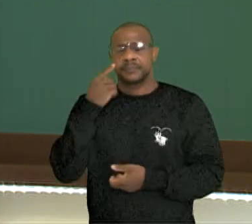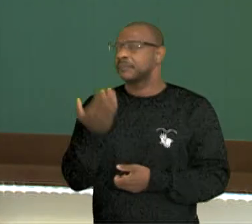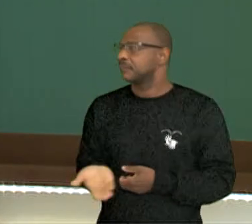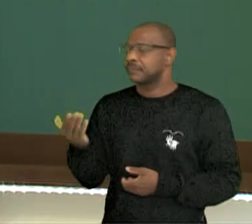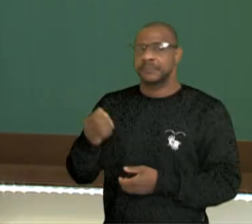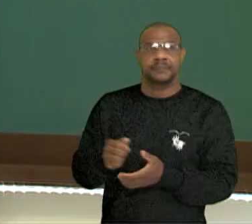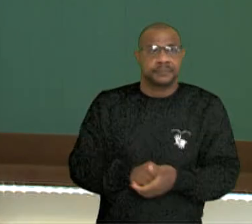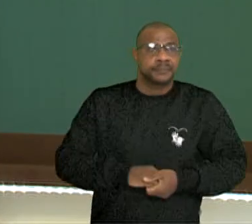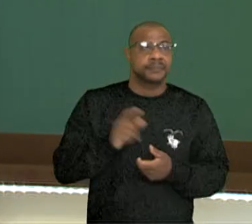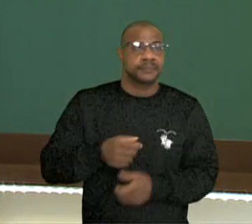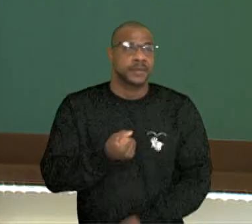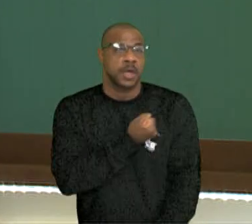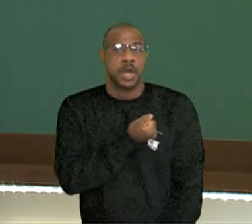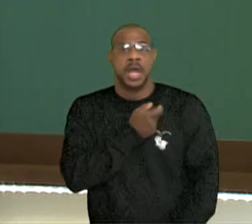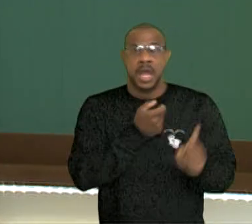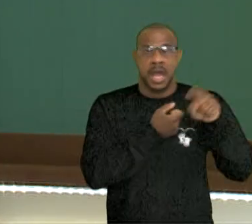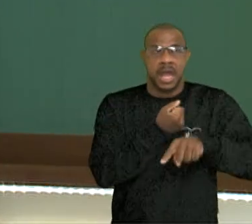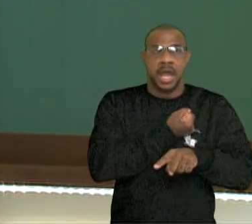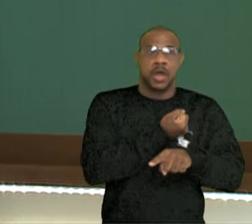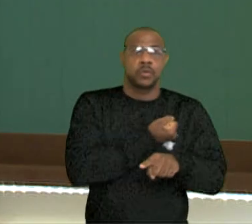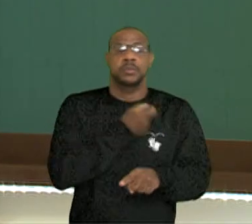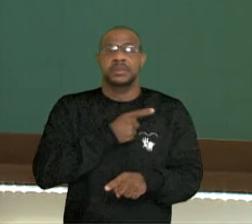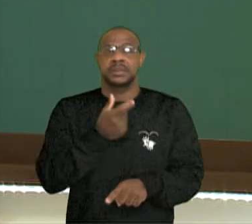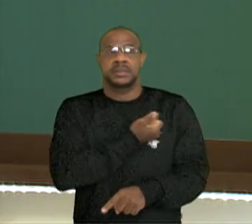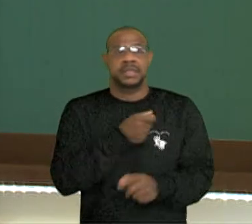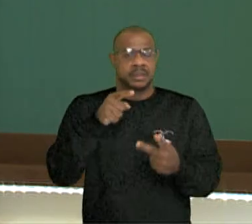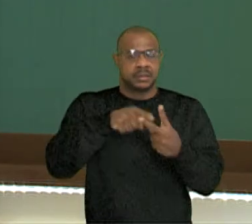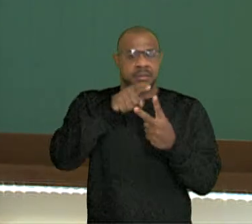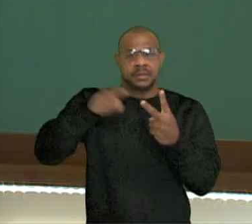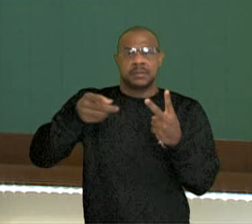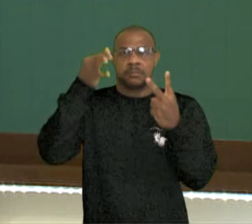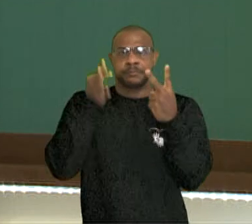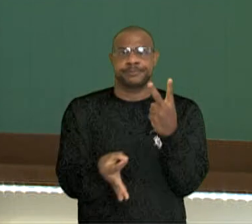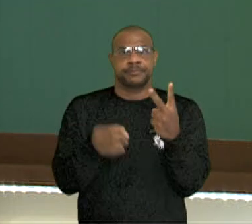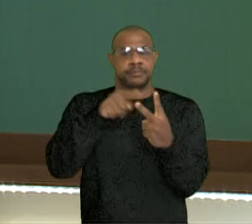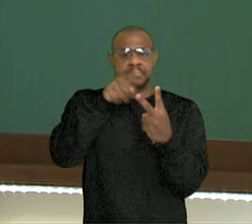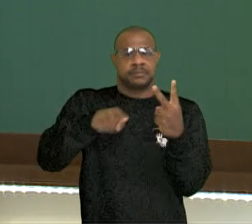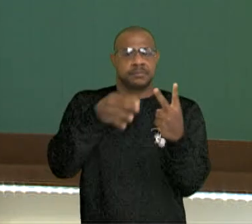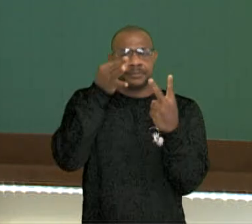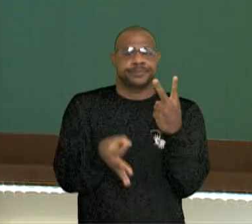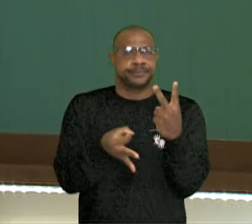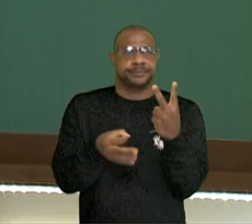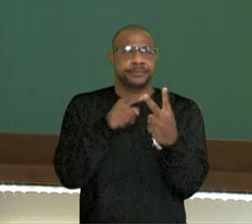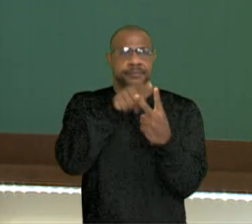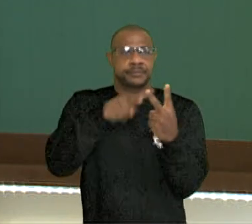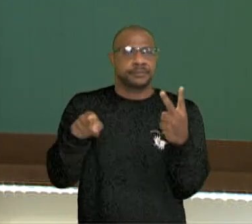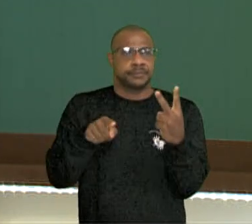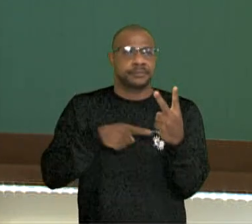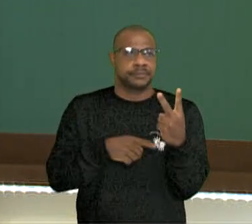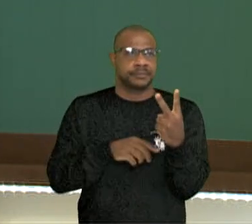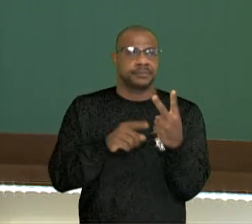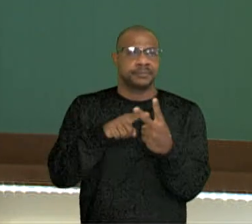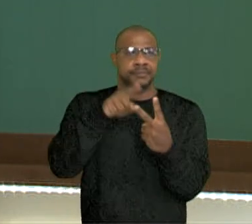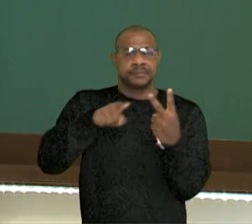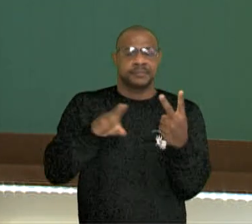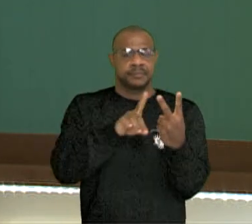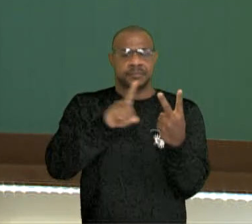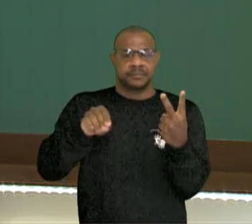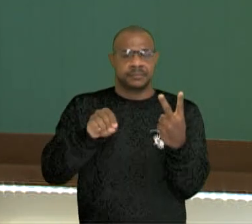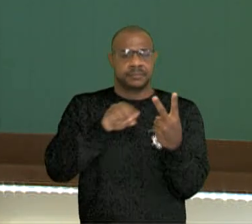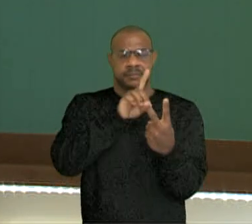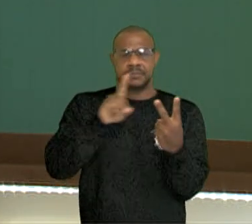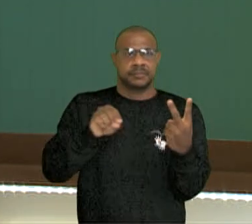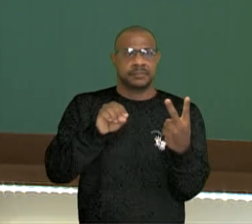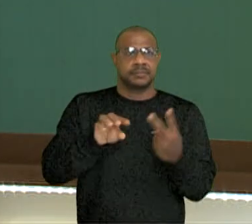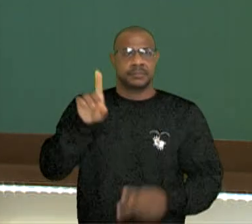lembrando, são números que têm a raiz quadrada exata. Olha um exemplo aqui, ó. Raiz quadrada de 100 é 10. Então 100 é